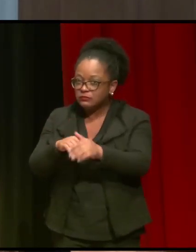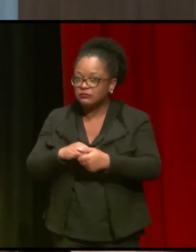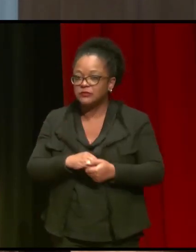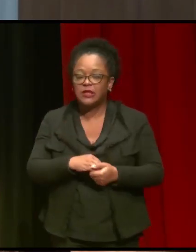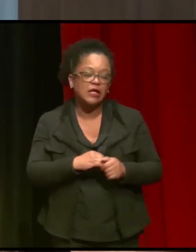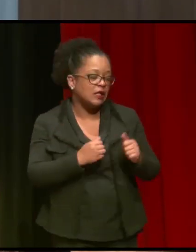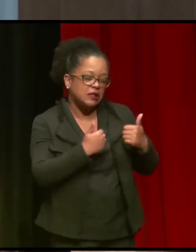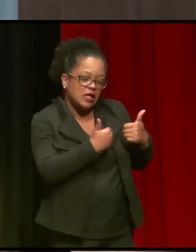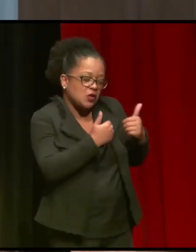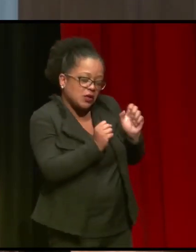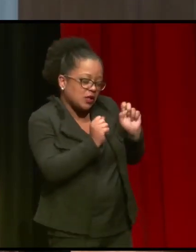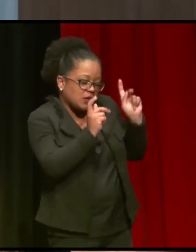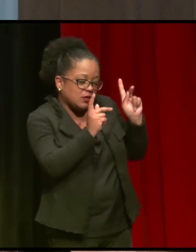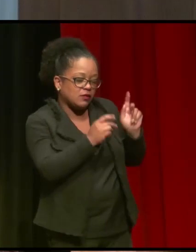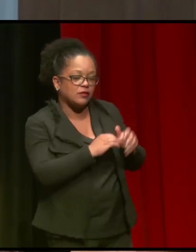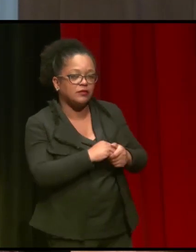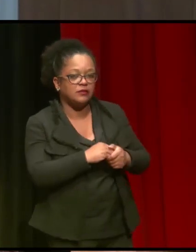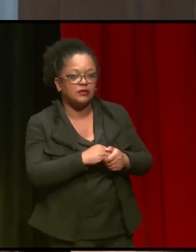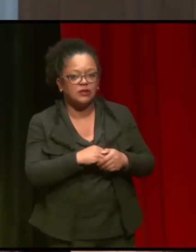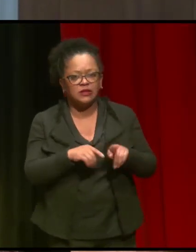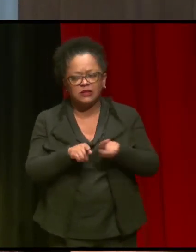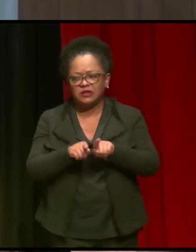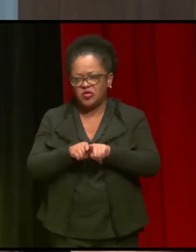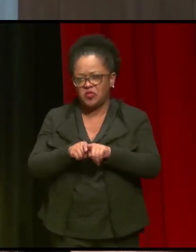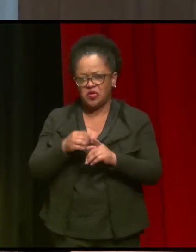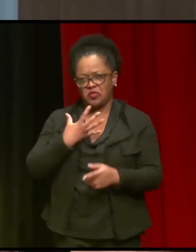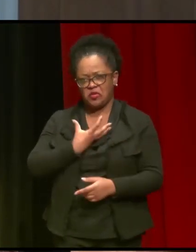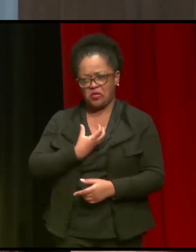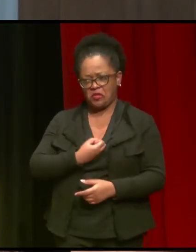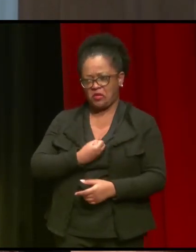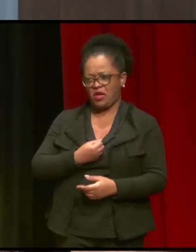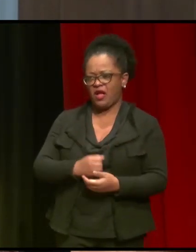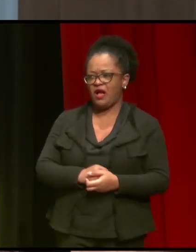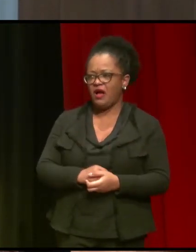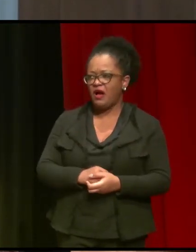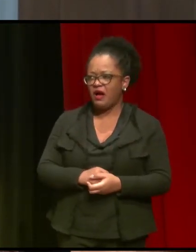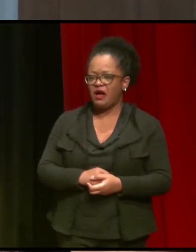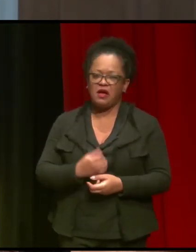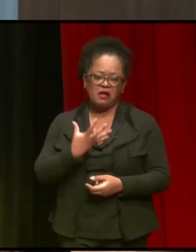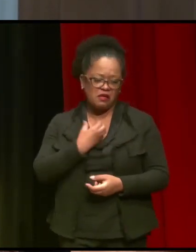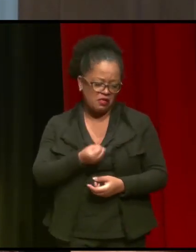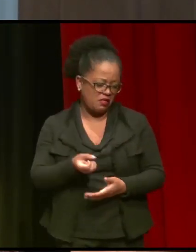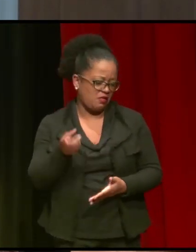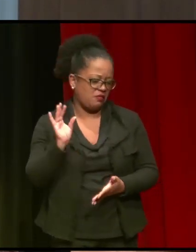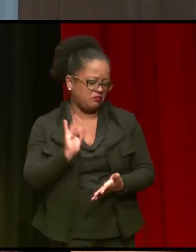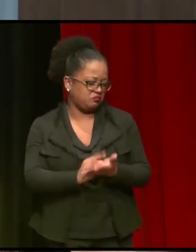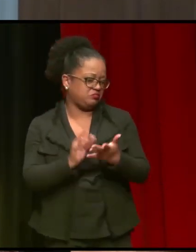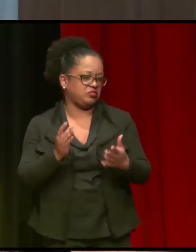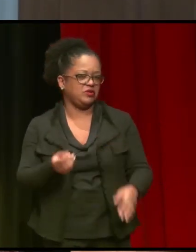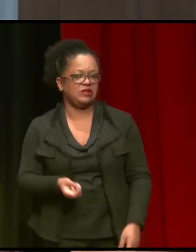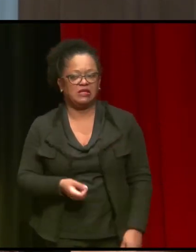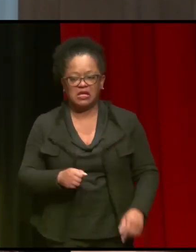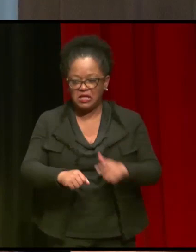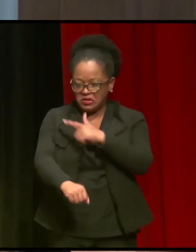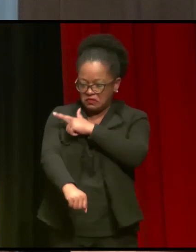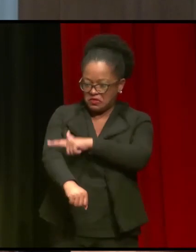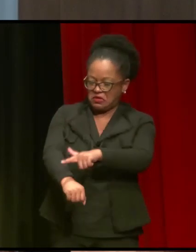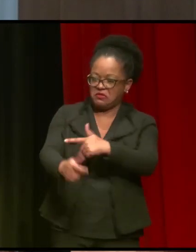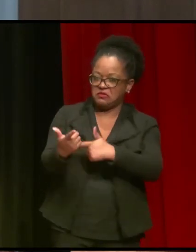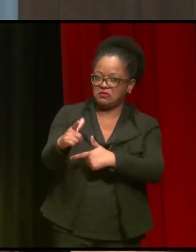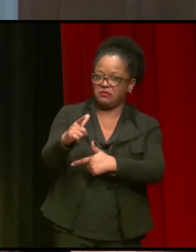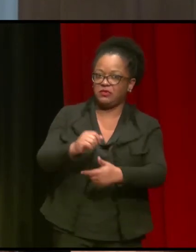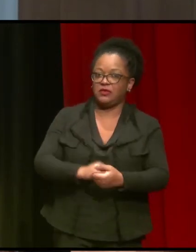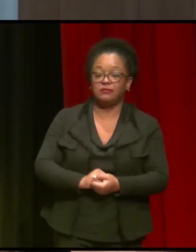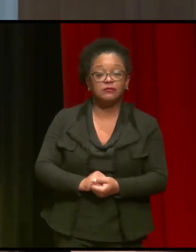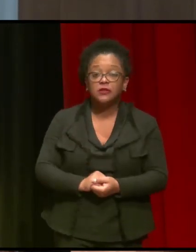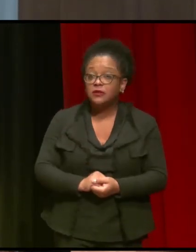aí, gente, não fiquem ofendidos, tá? A gente tem muita maneira de ficar sensível. Puxa, cara, o pessoal foi mal educado. Não, gente,